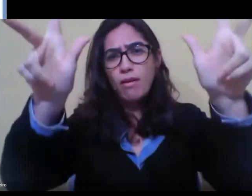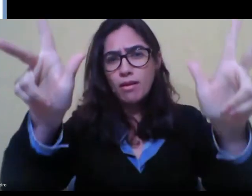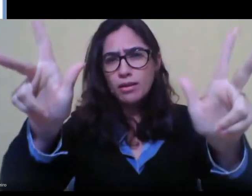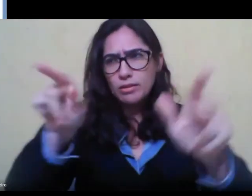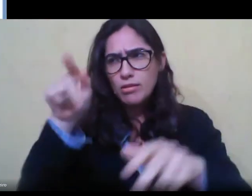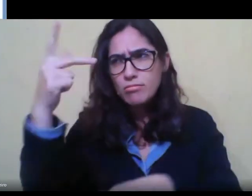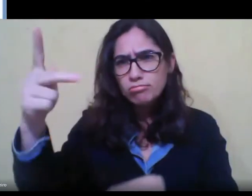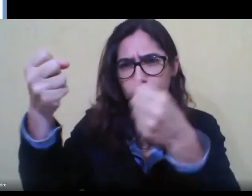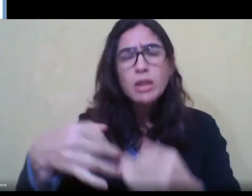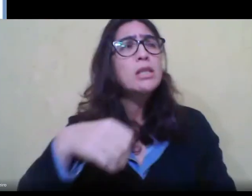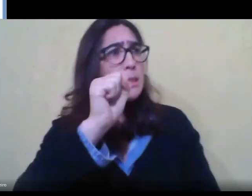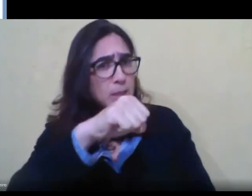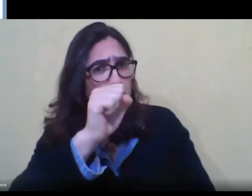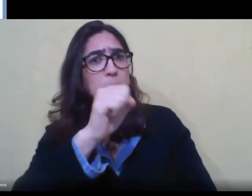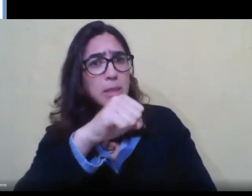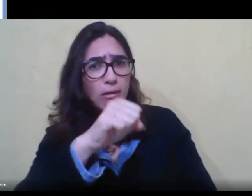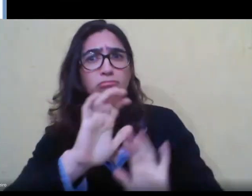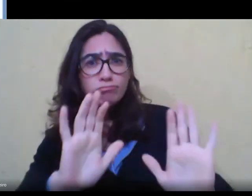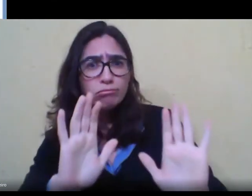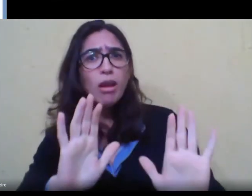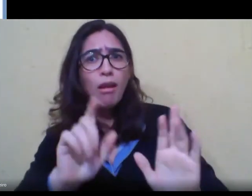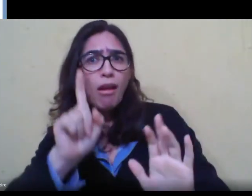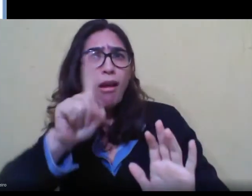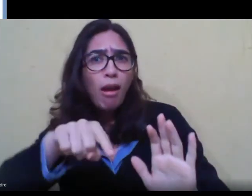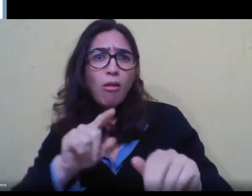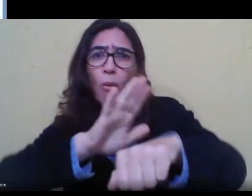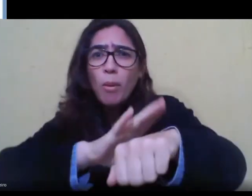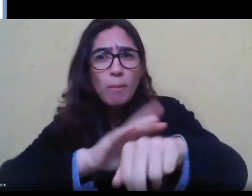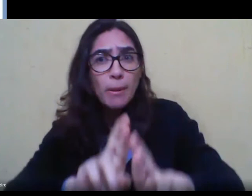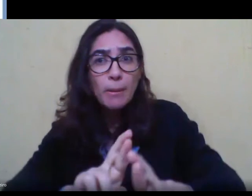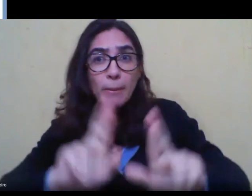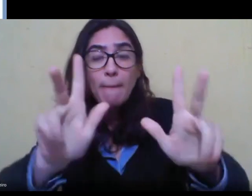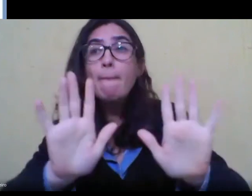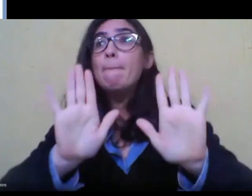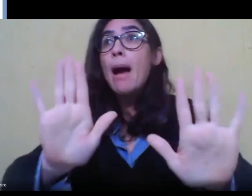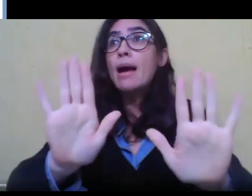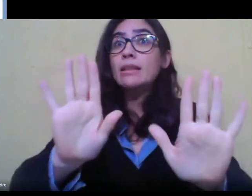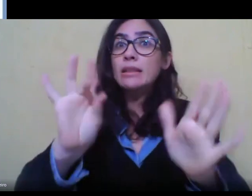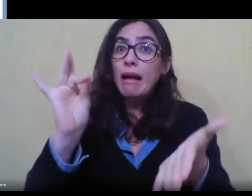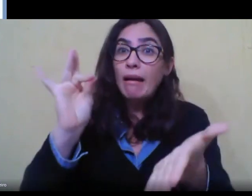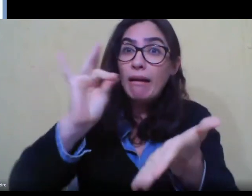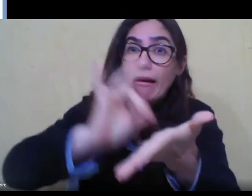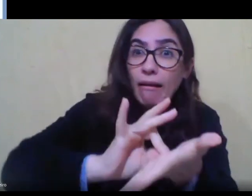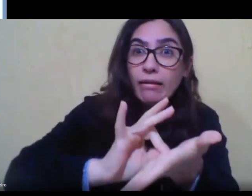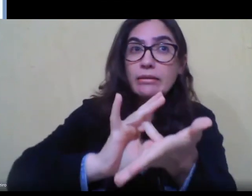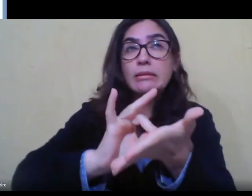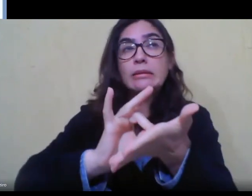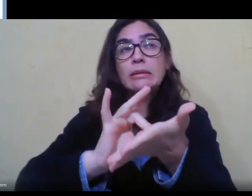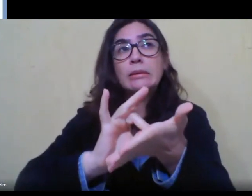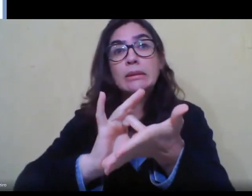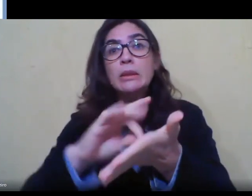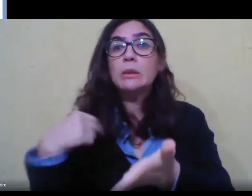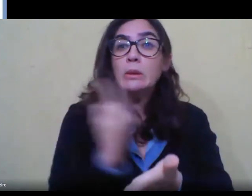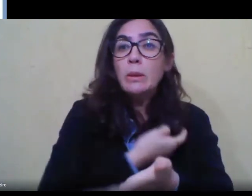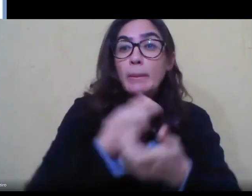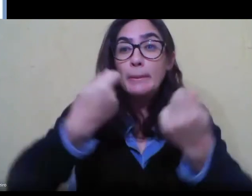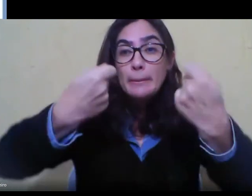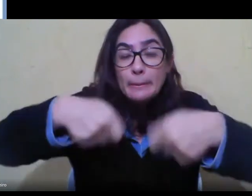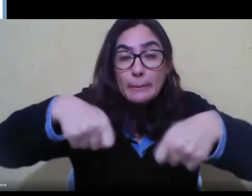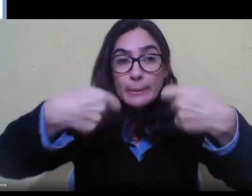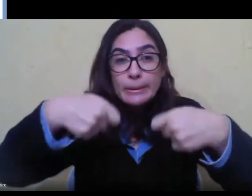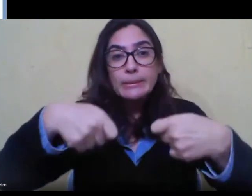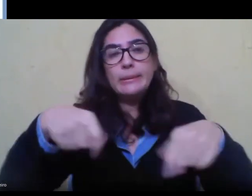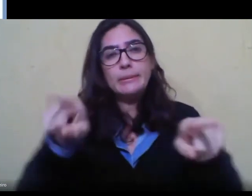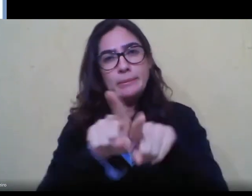Sim, o caráter excepcional, sim. Agora, quanto à regulação disso, como eu falei, a gente vai ter que, inclusive,